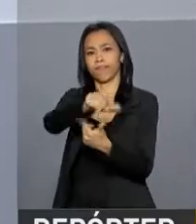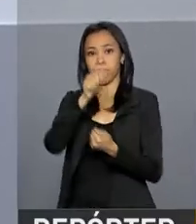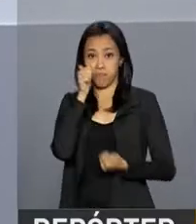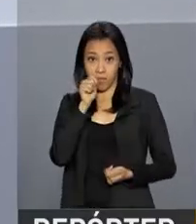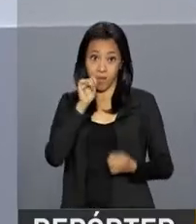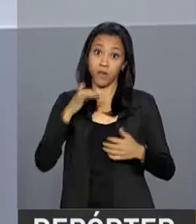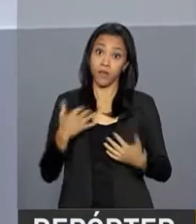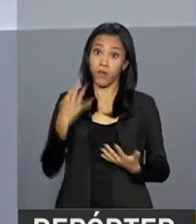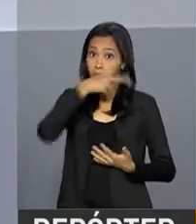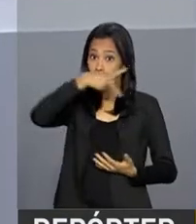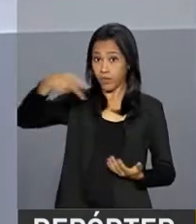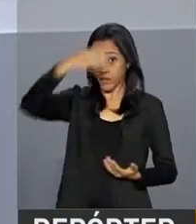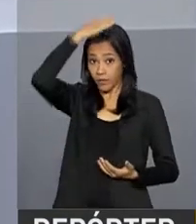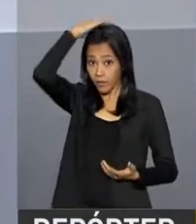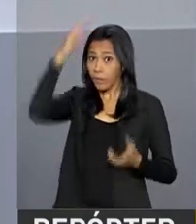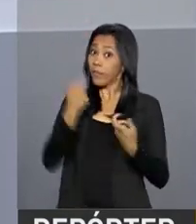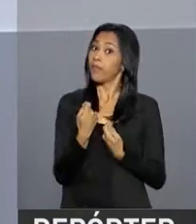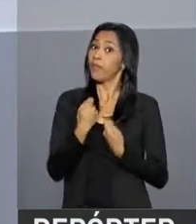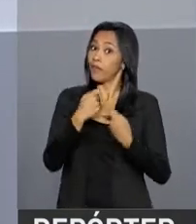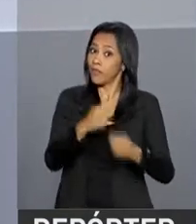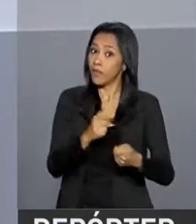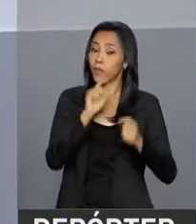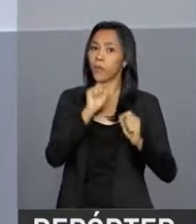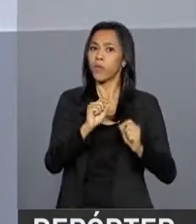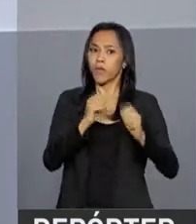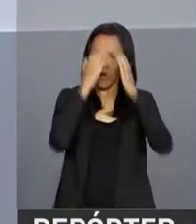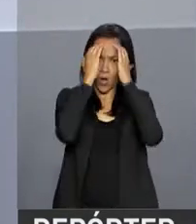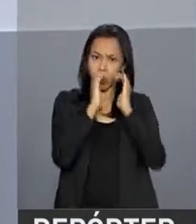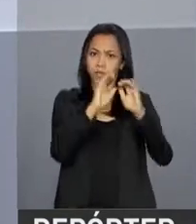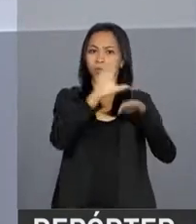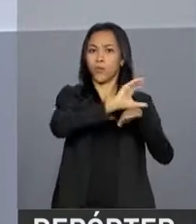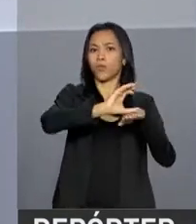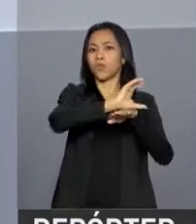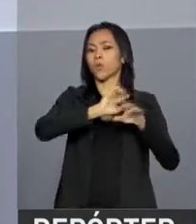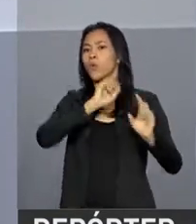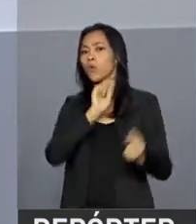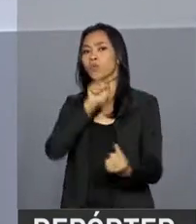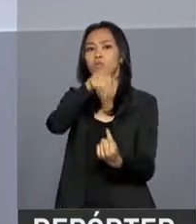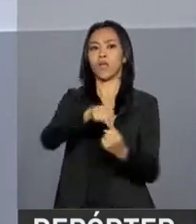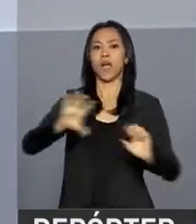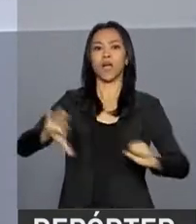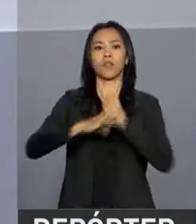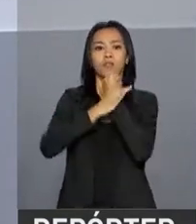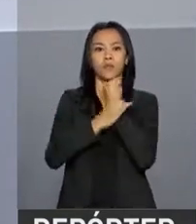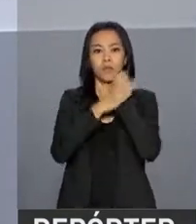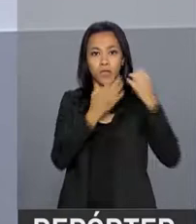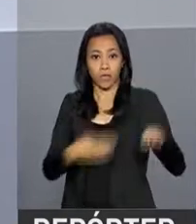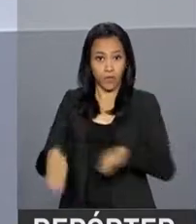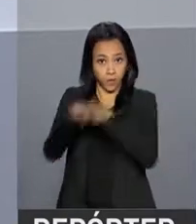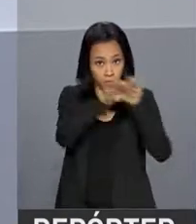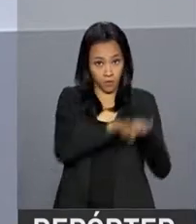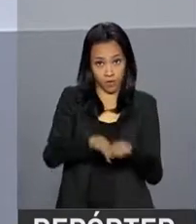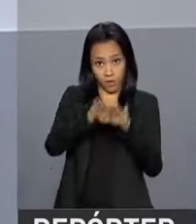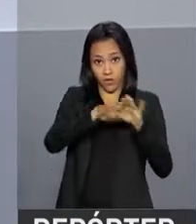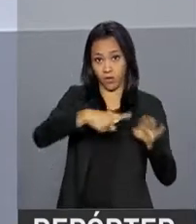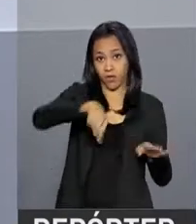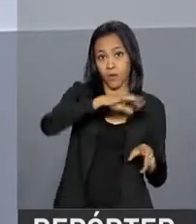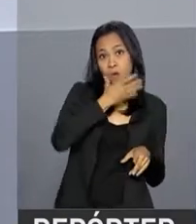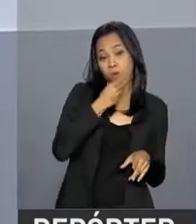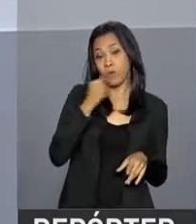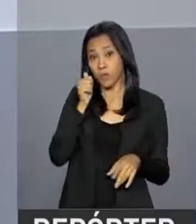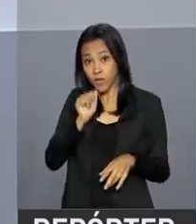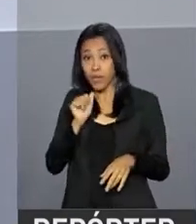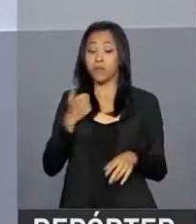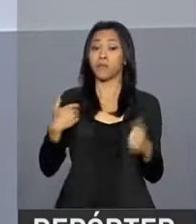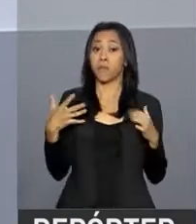presidente michel temer defendeu o cumprimento da constituição para garantir a igualdade entre homens e mulheres ele participou junto com a